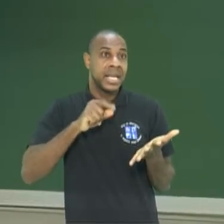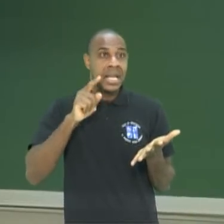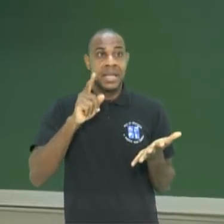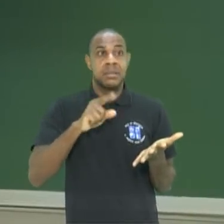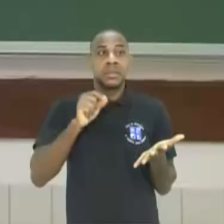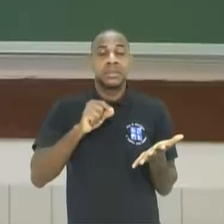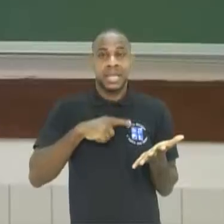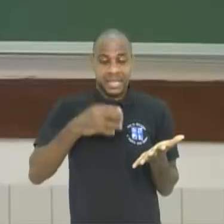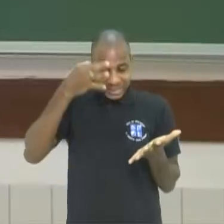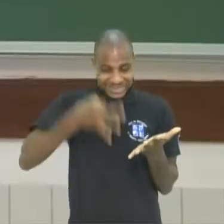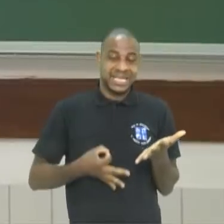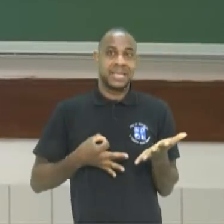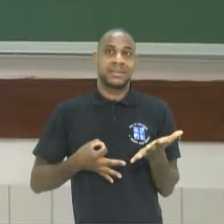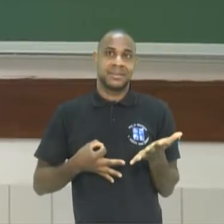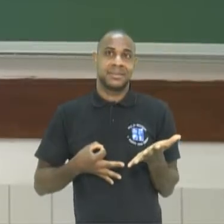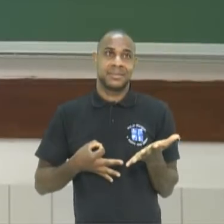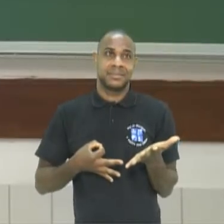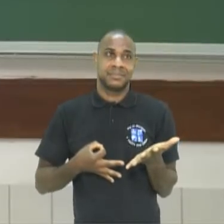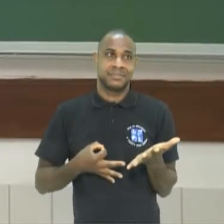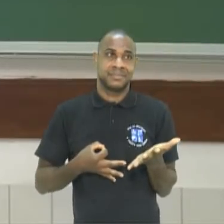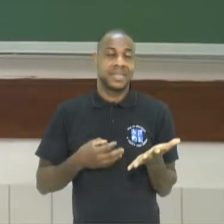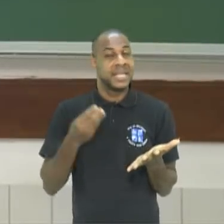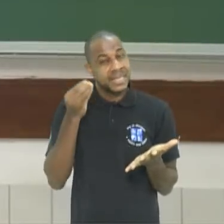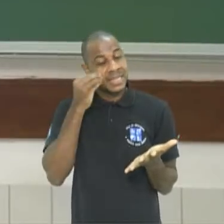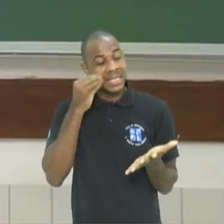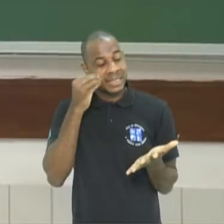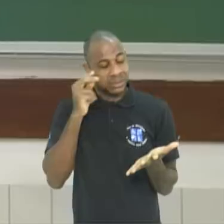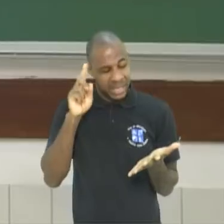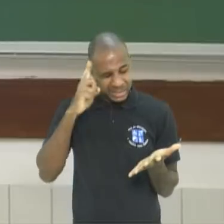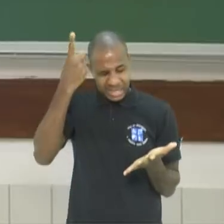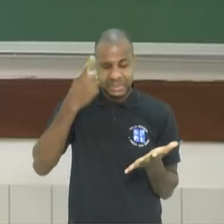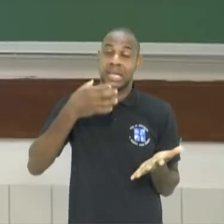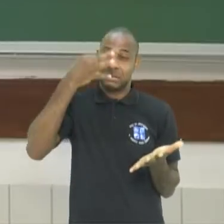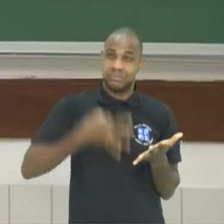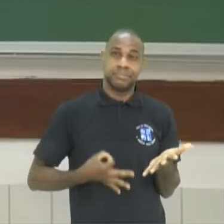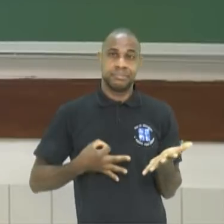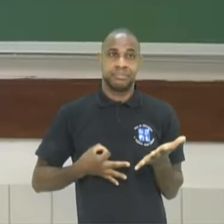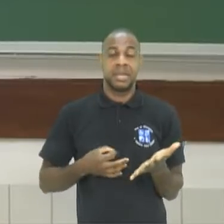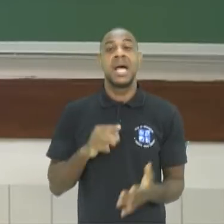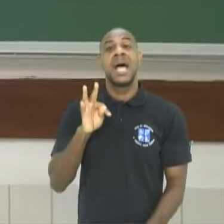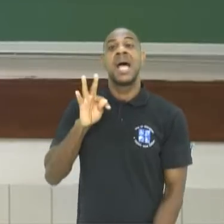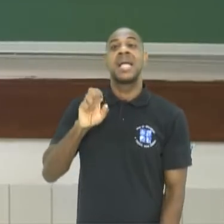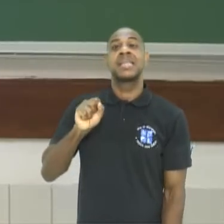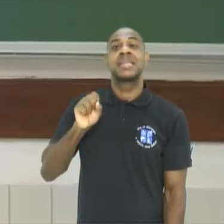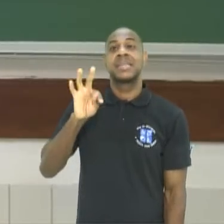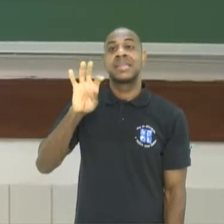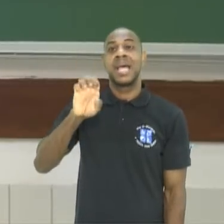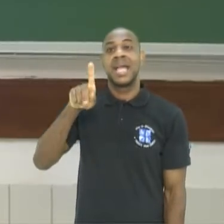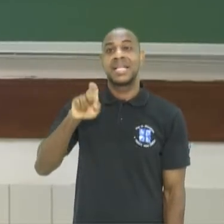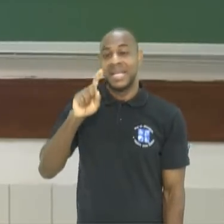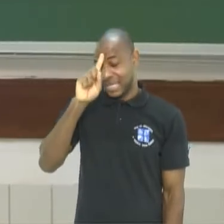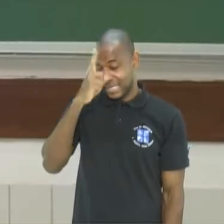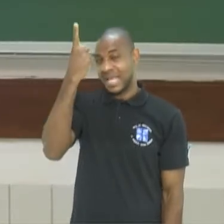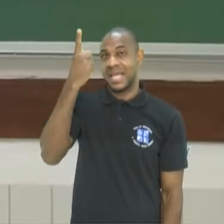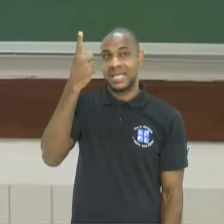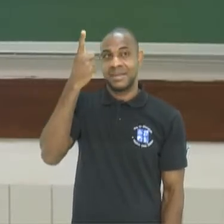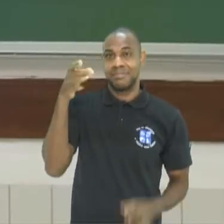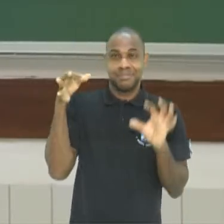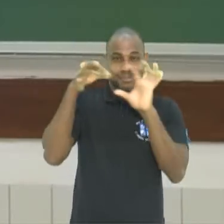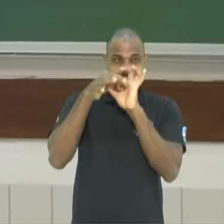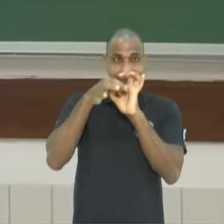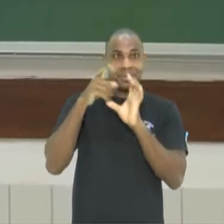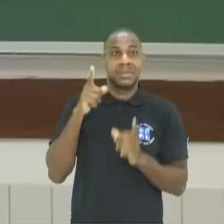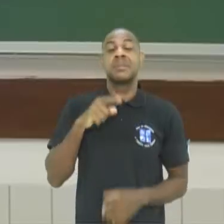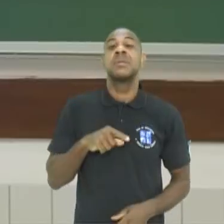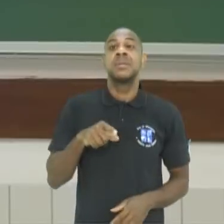está correta. Então, a sua ideia é a tese, ok? Que ela parte de onde? Ela vai